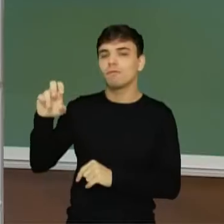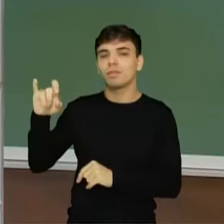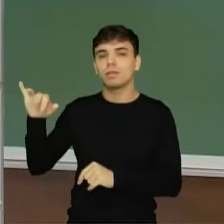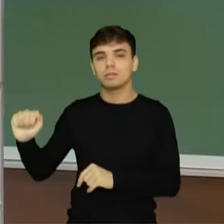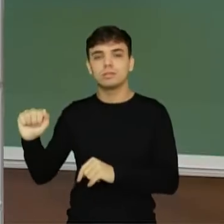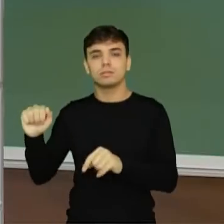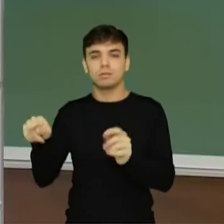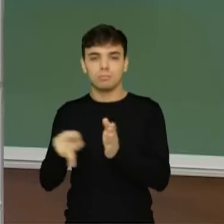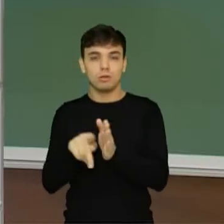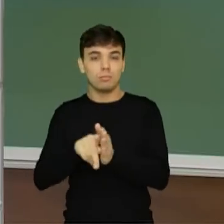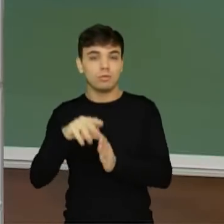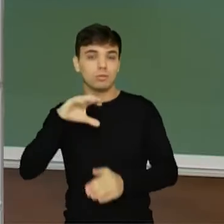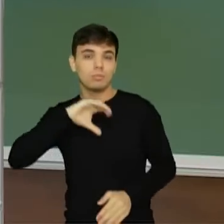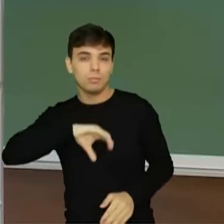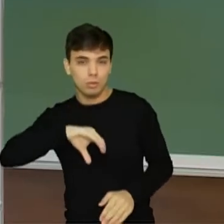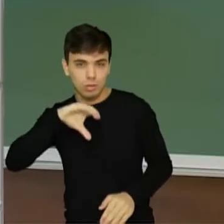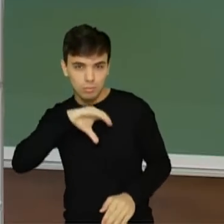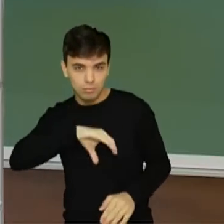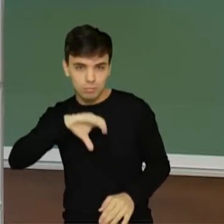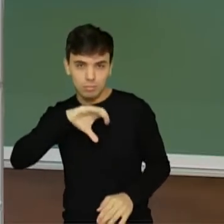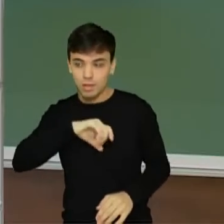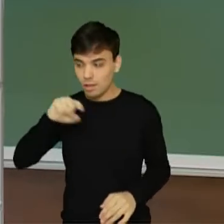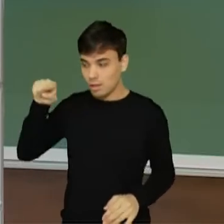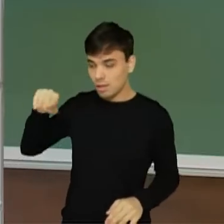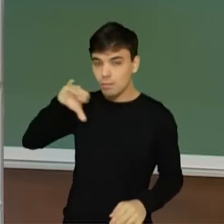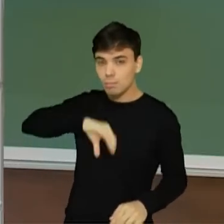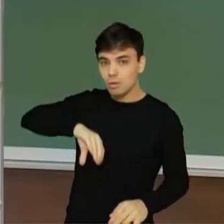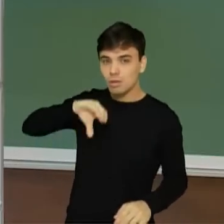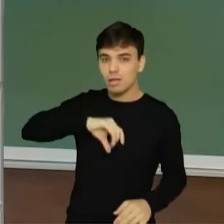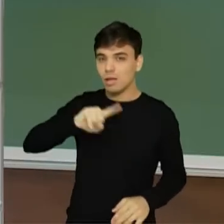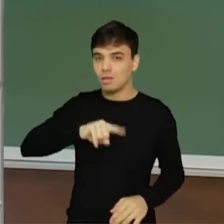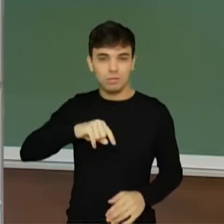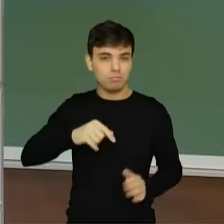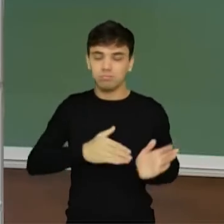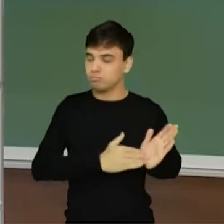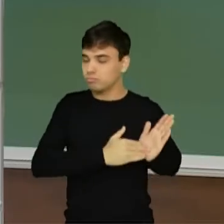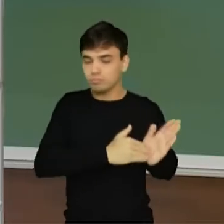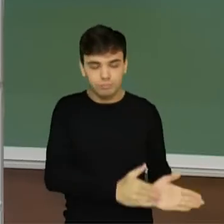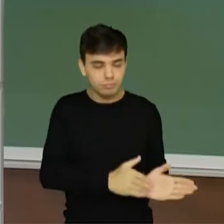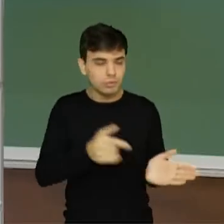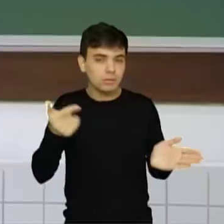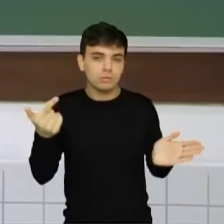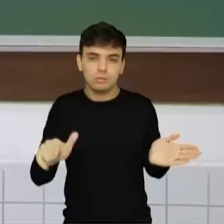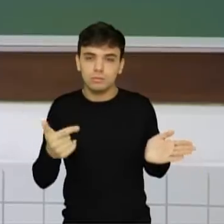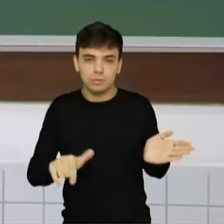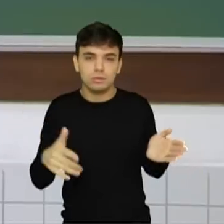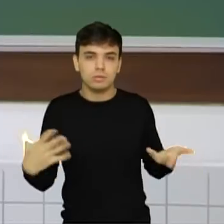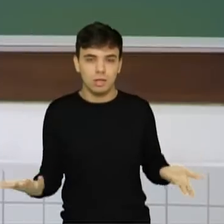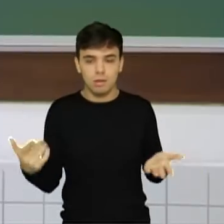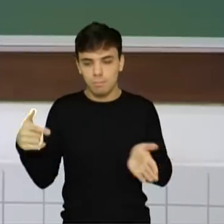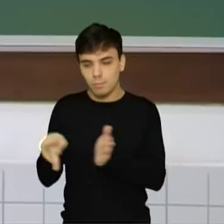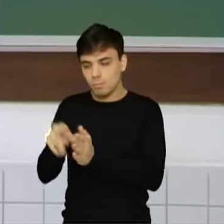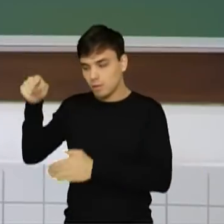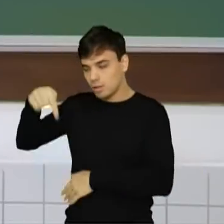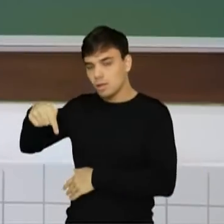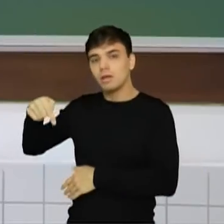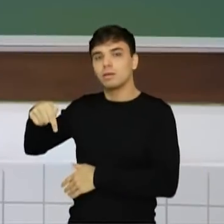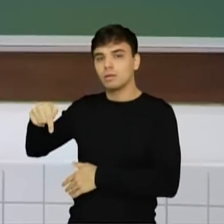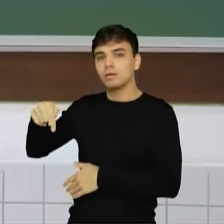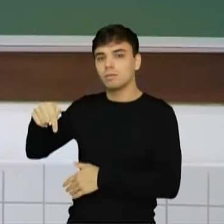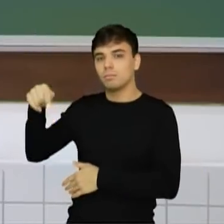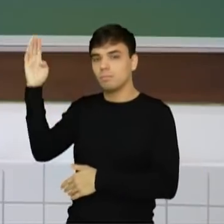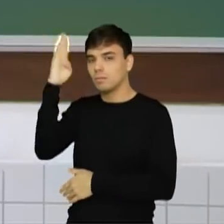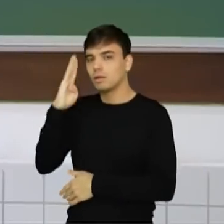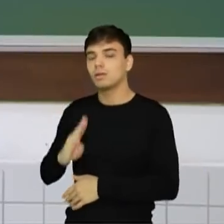ponto de vista de Portugal. Que daí para Portugal, eles disseram que eles foram infiéis a Portugal. Não quer dizer que eles foram infiéis ao Brasil, certo? Você